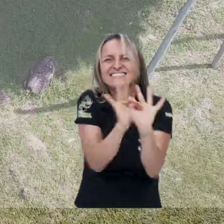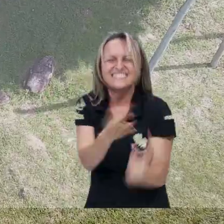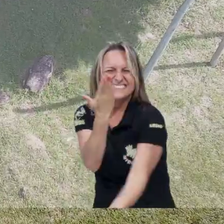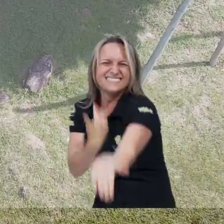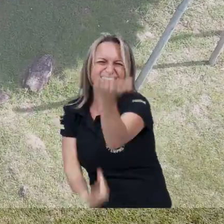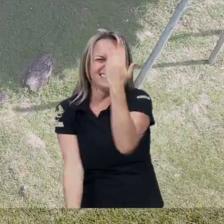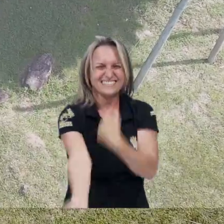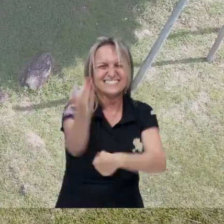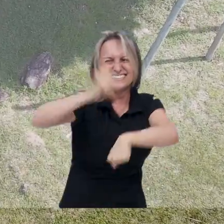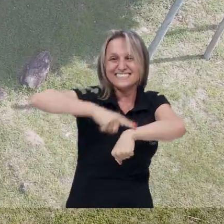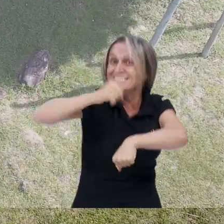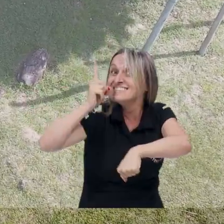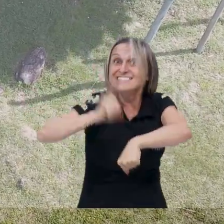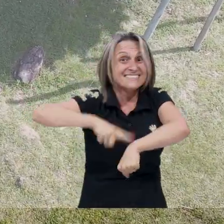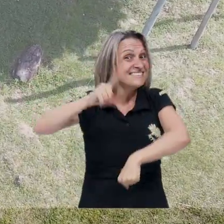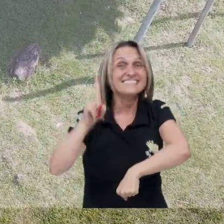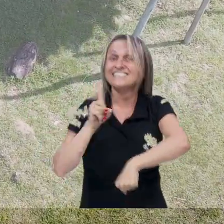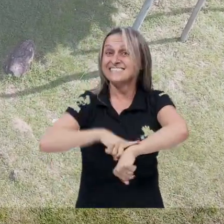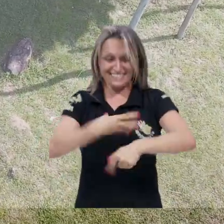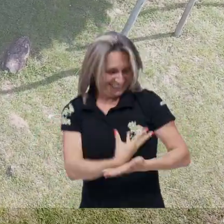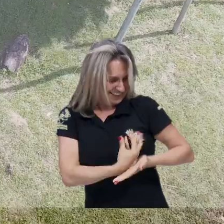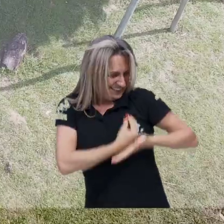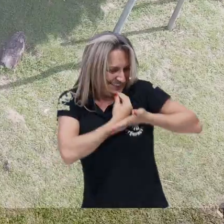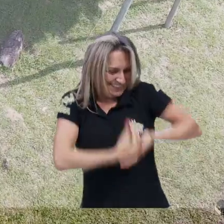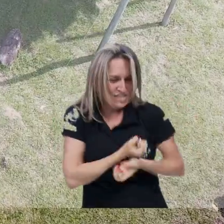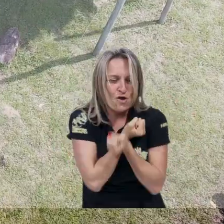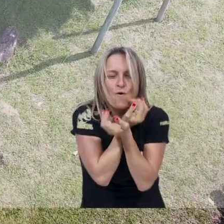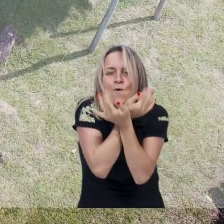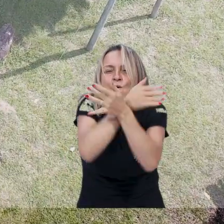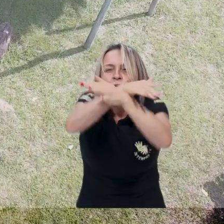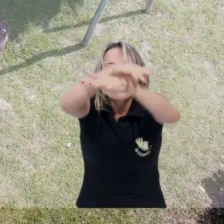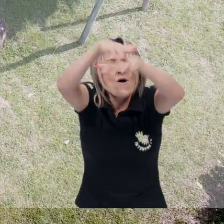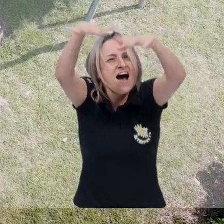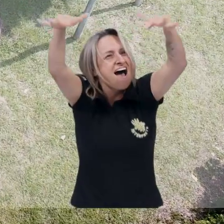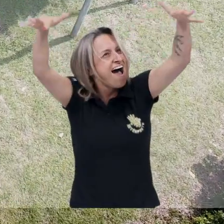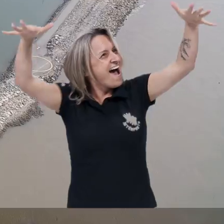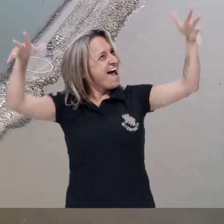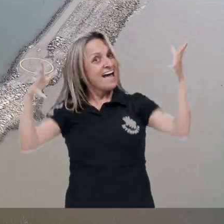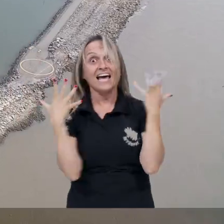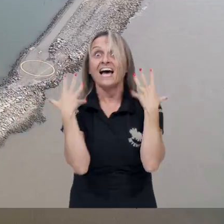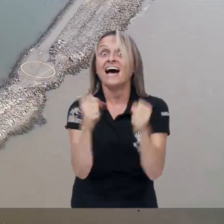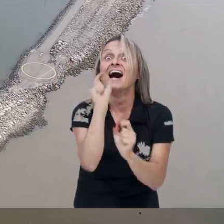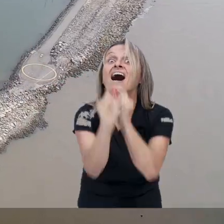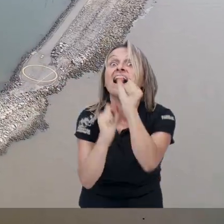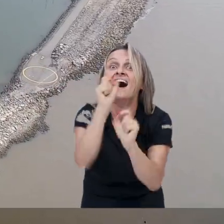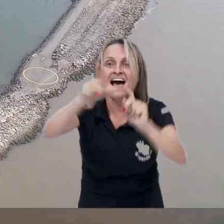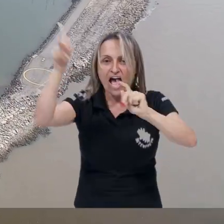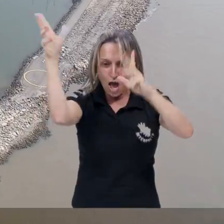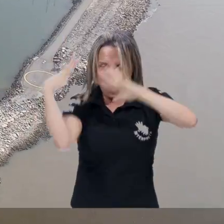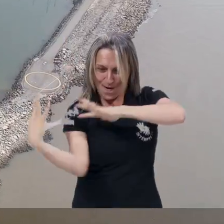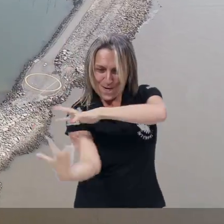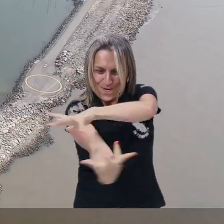Venha, já é hora De acender a chama da vida E fazer a